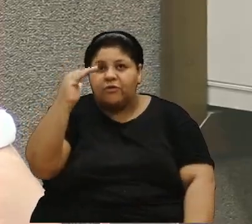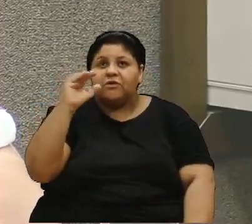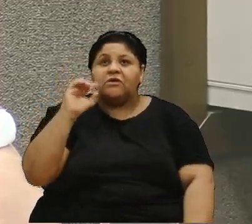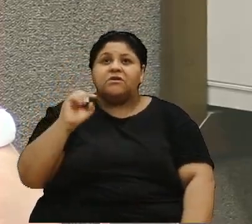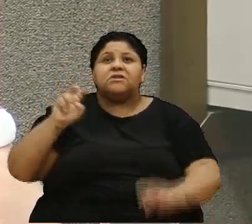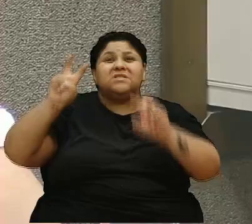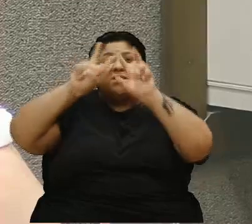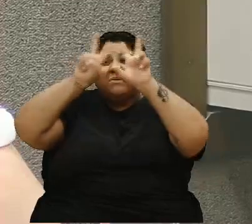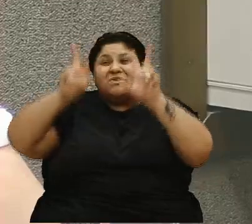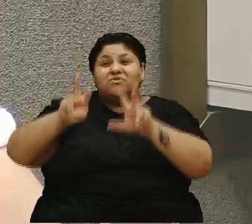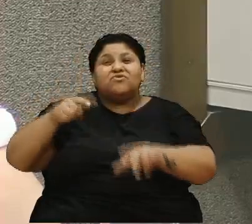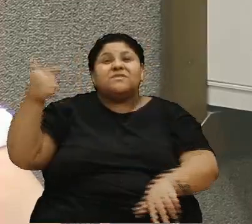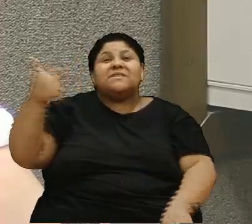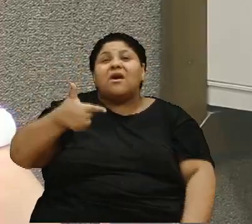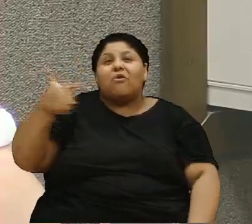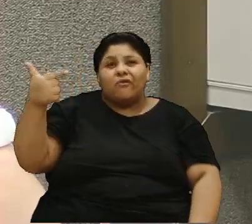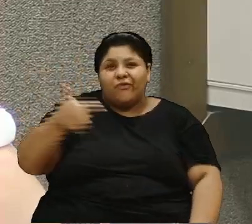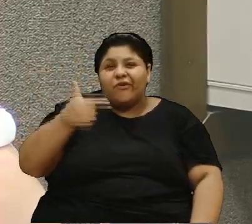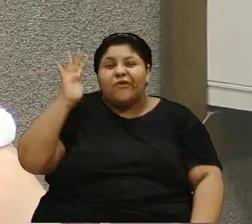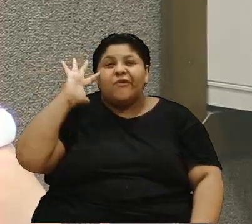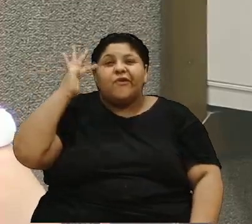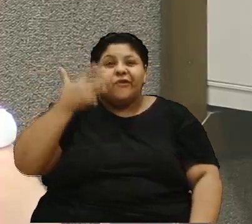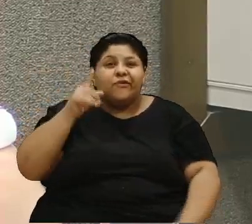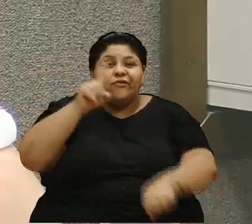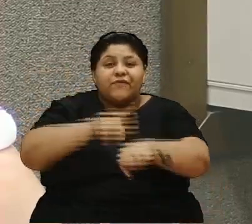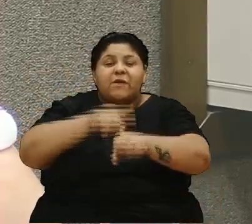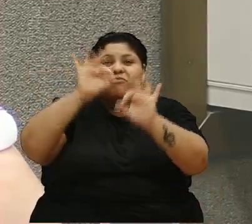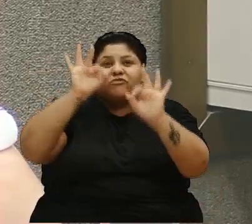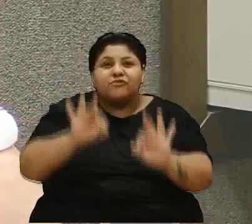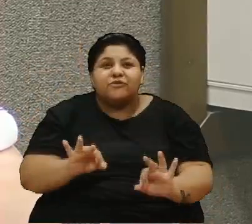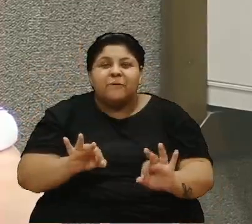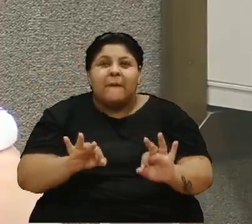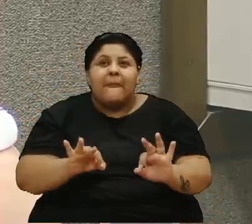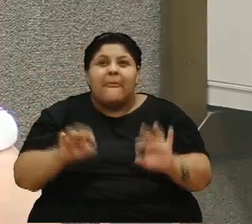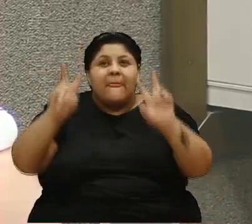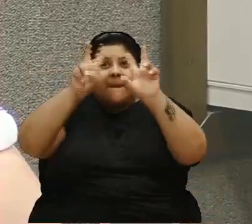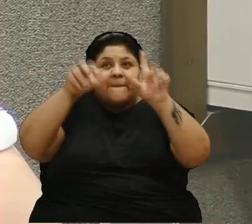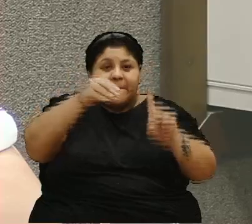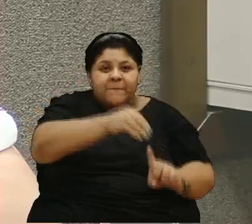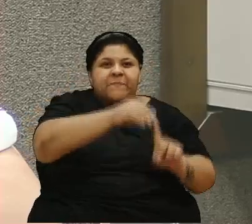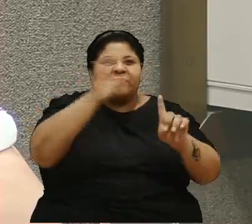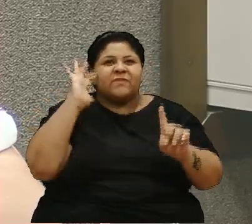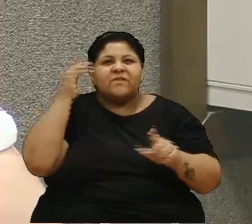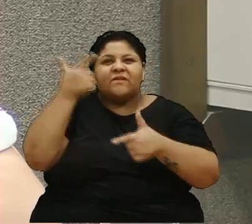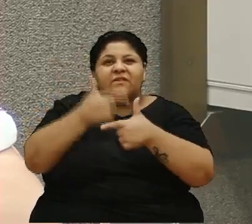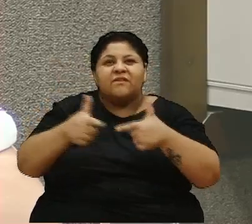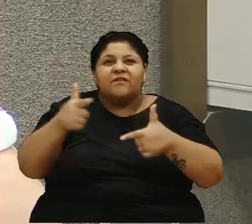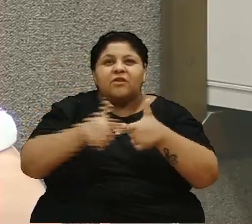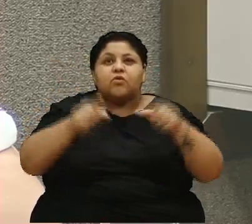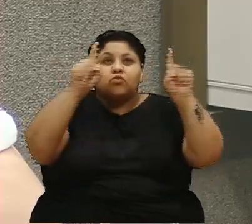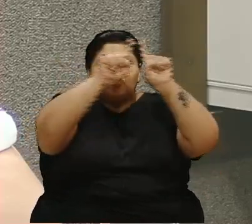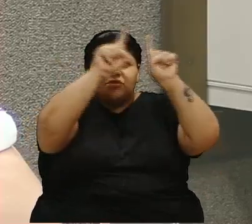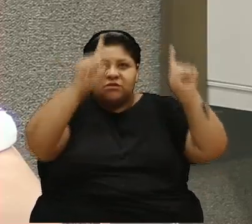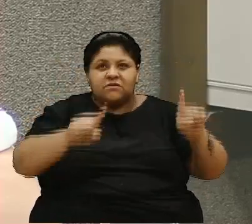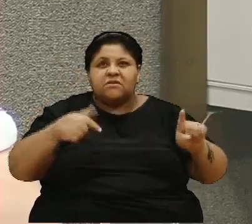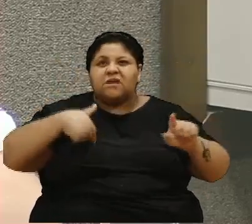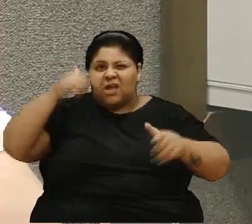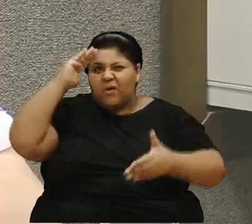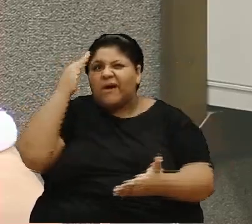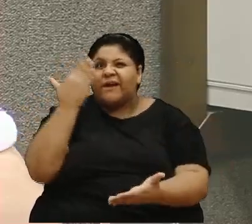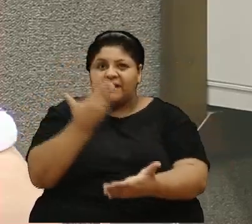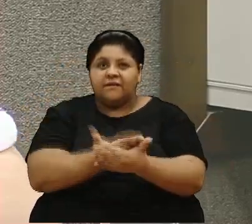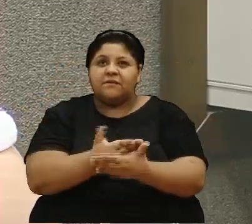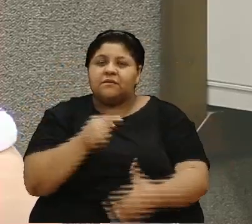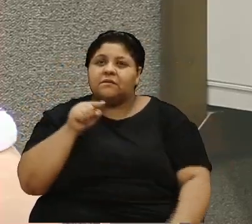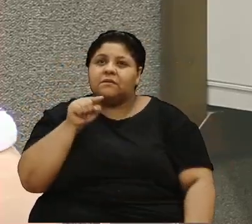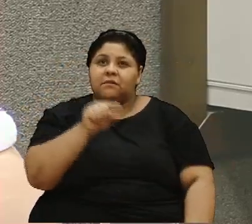assuntos secundários, que vão ser resolvidos no seu tempo. Assunto principal é resolver o problema com os servidores. Eu tenho certeza,